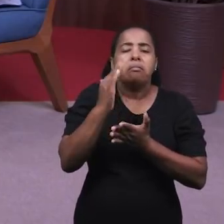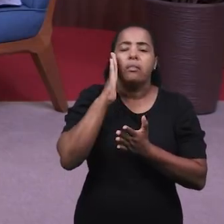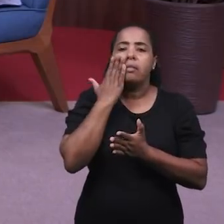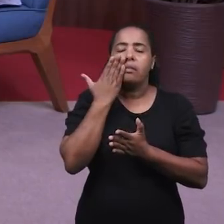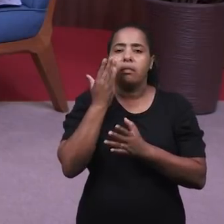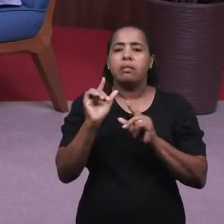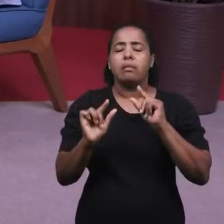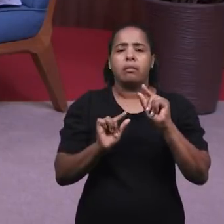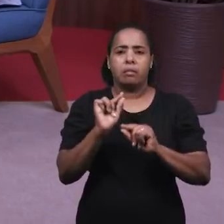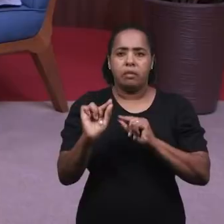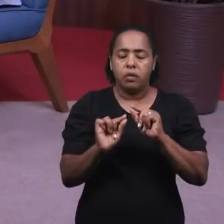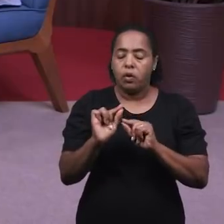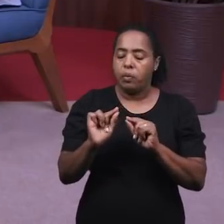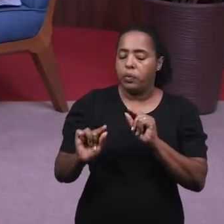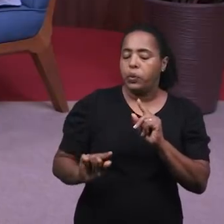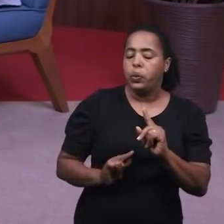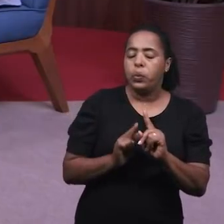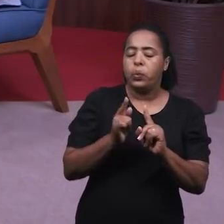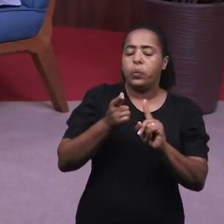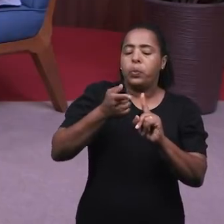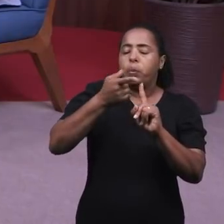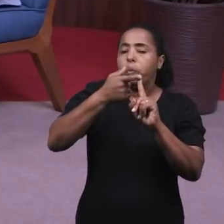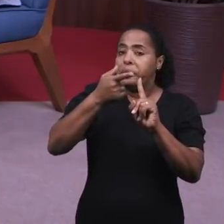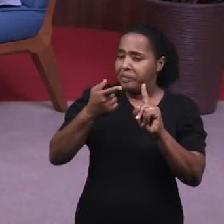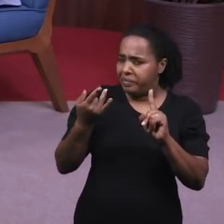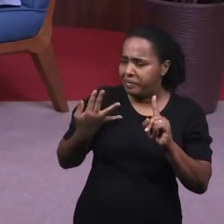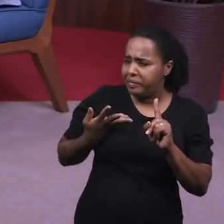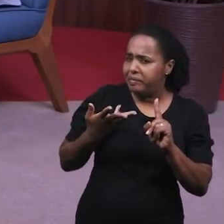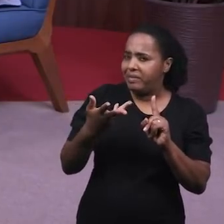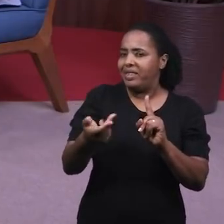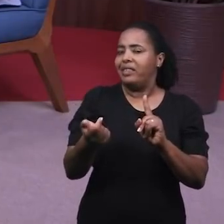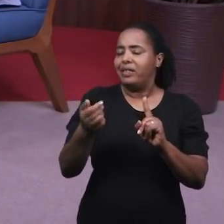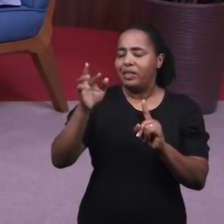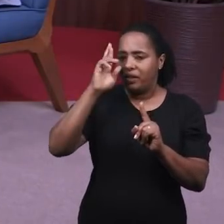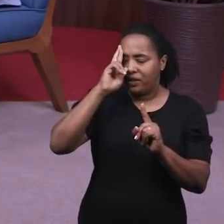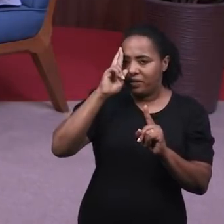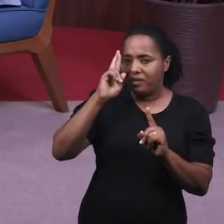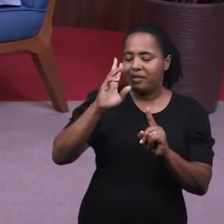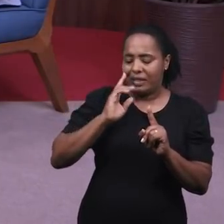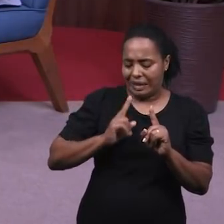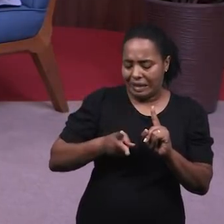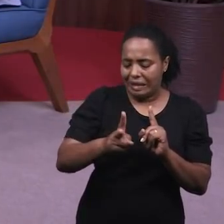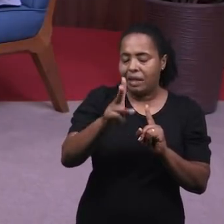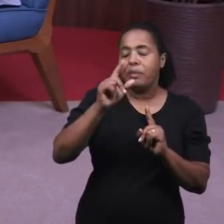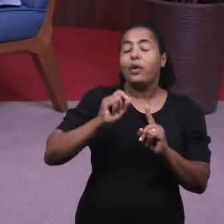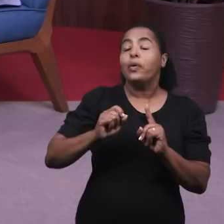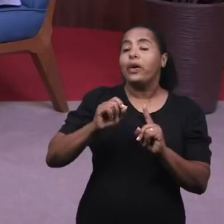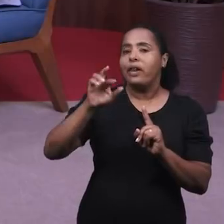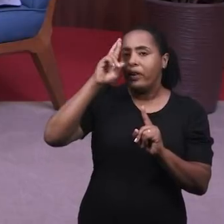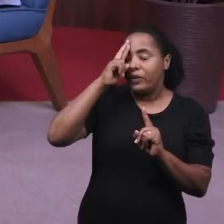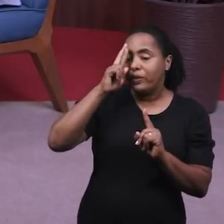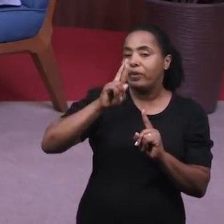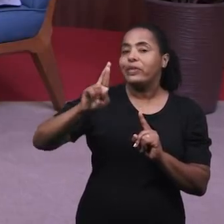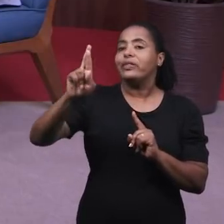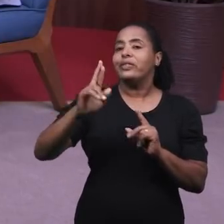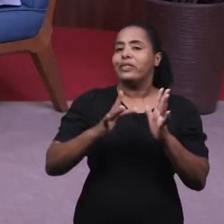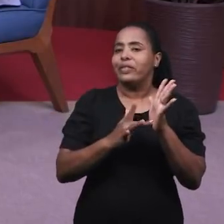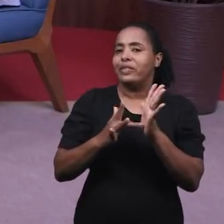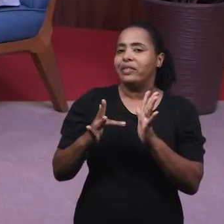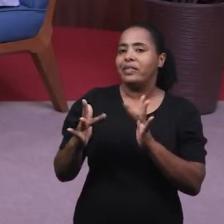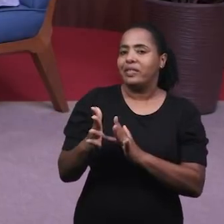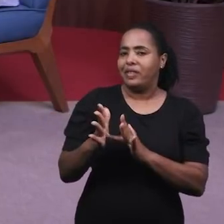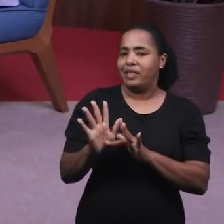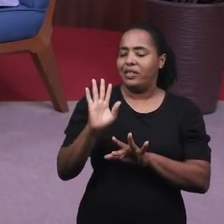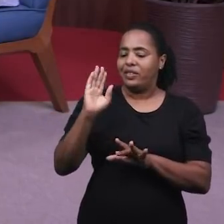mistério. Um deles, e que é maravilhoso, que a gente tem tratado, é é o Senhor Jesus